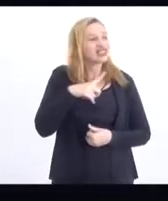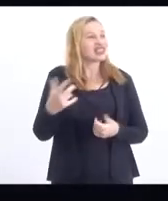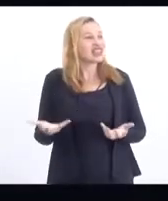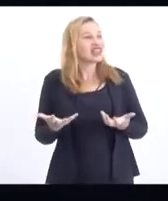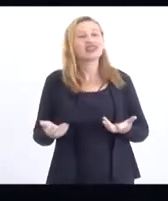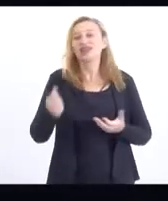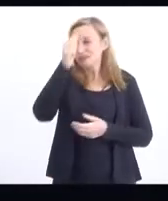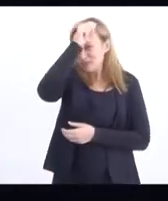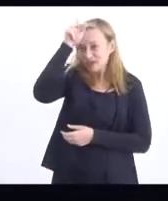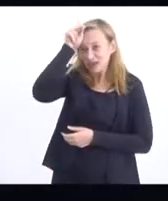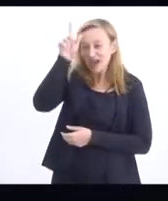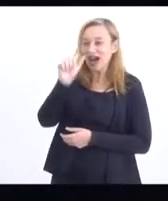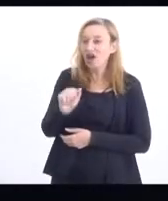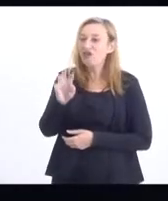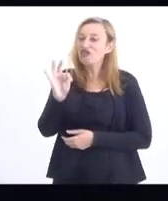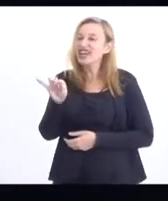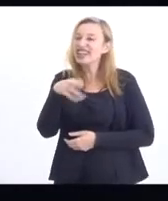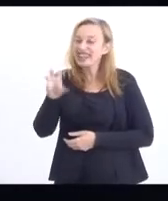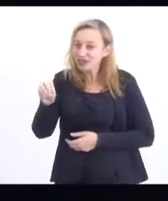prefeito Alfredão,